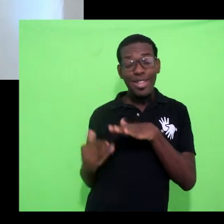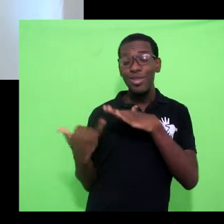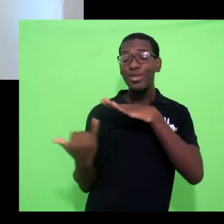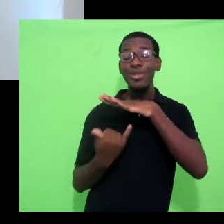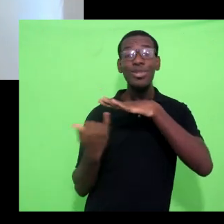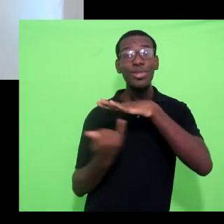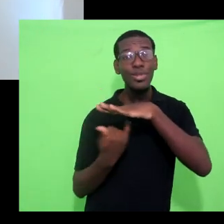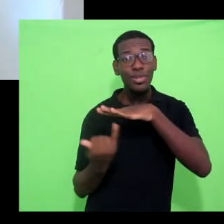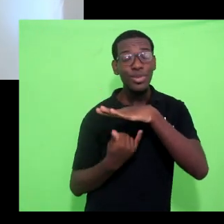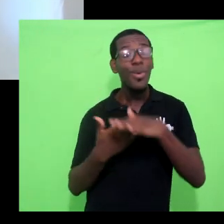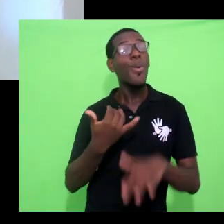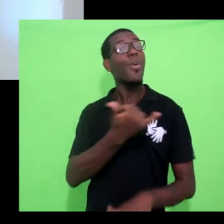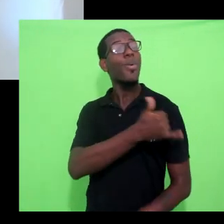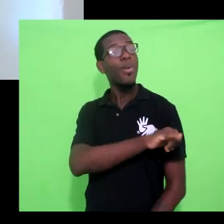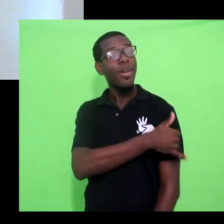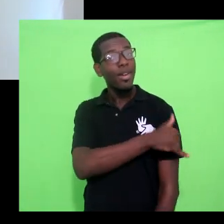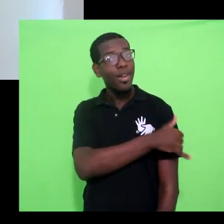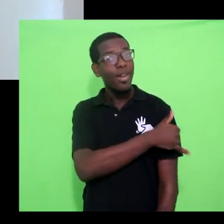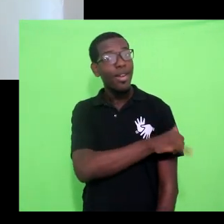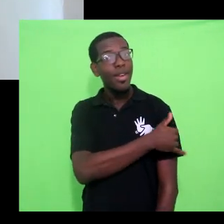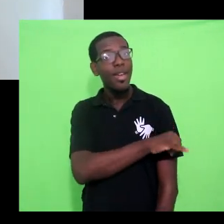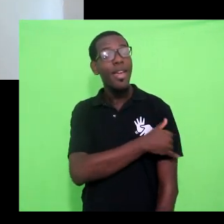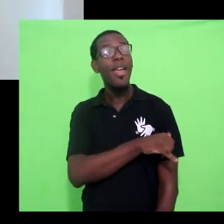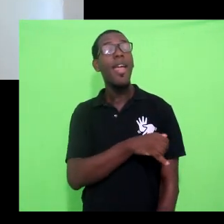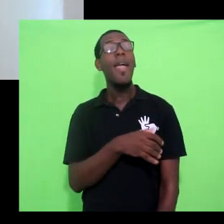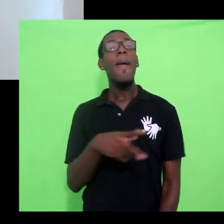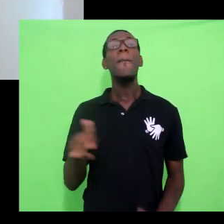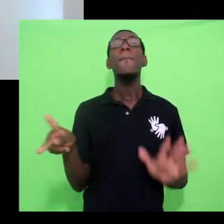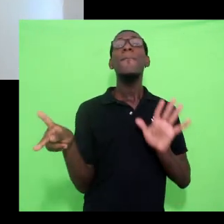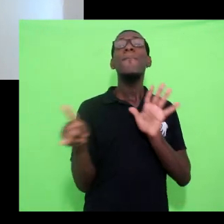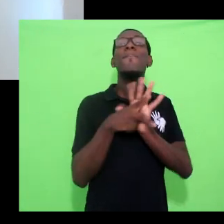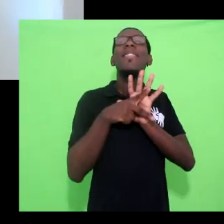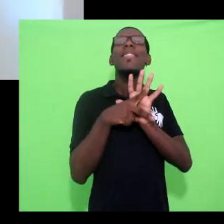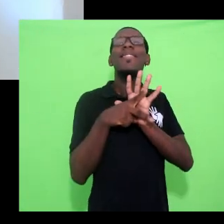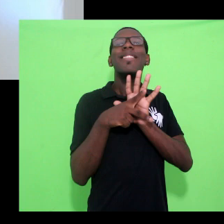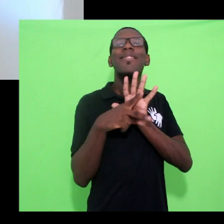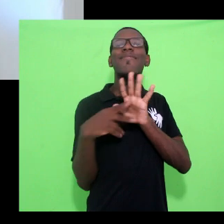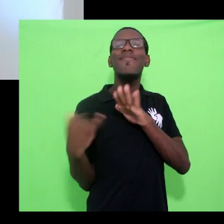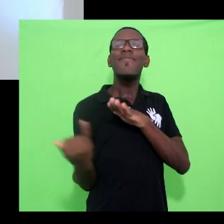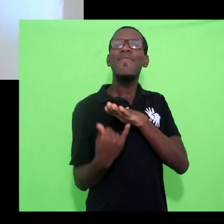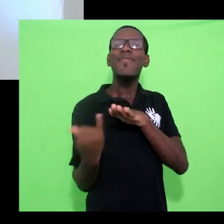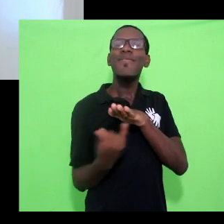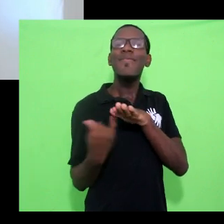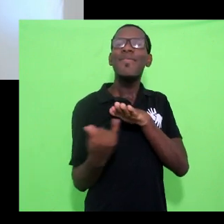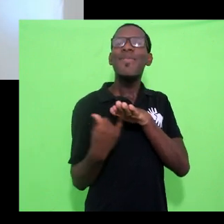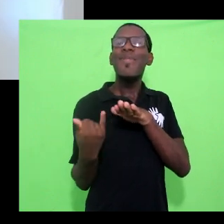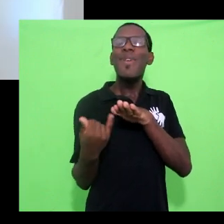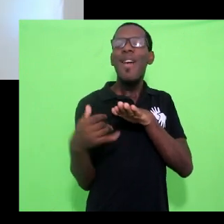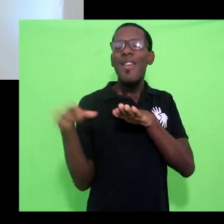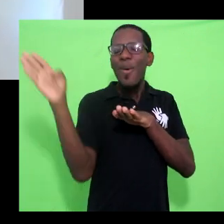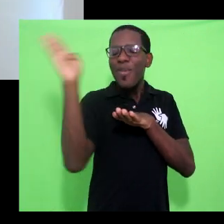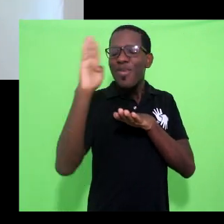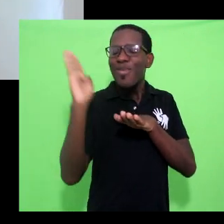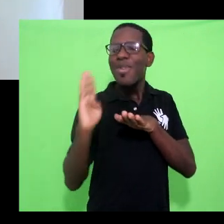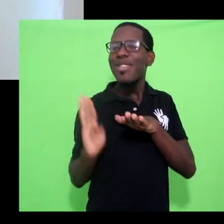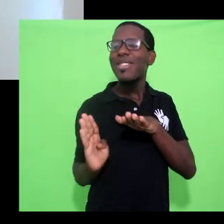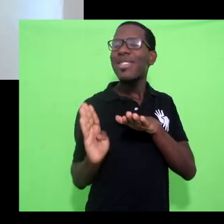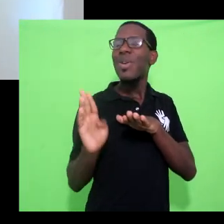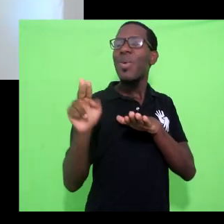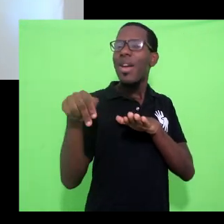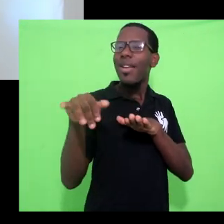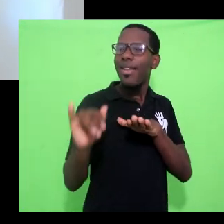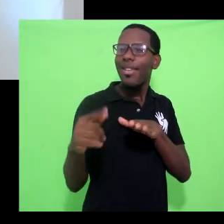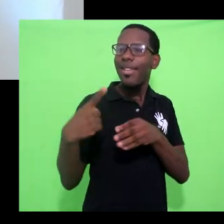dizer do meu orgulho. Eu pertenço também ao Instituto Histórico Geográfico Brasileiro, e ao Instituto Histórico Geográfico do Rio de